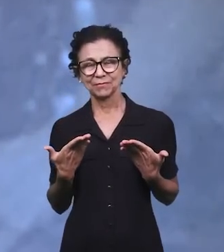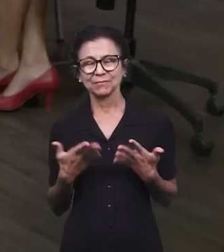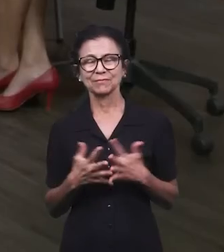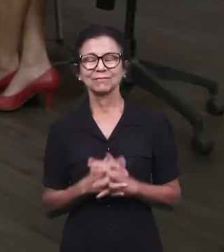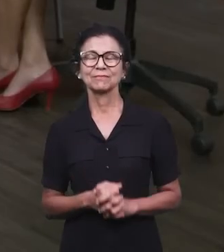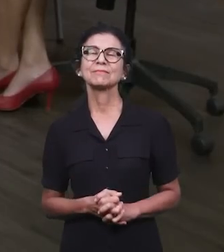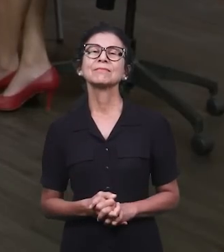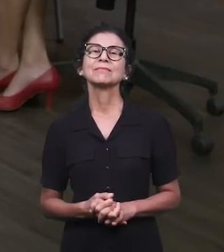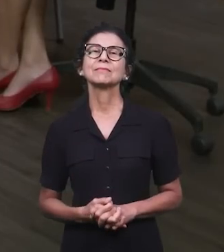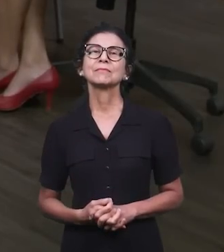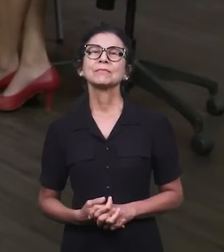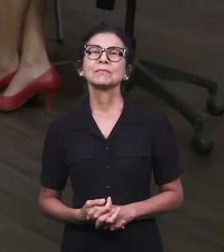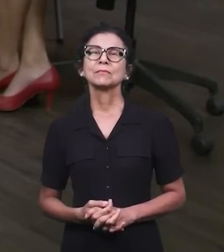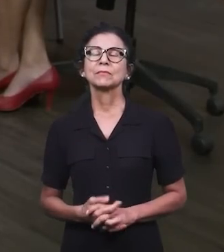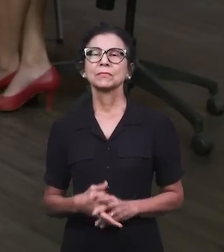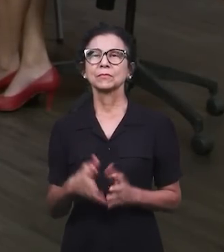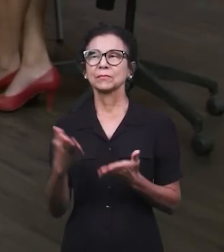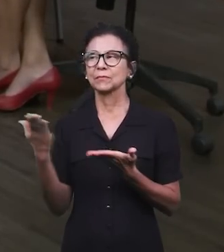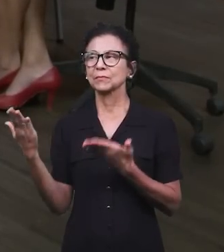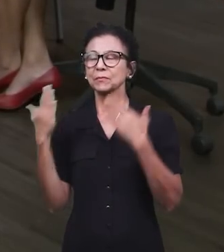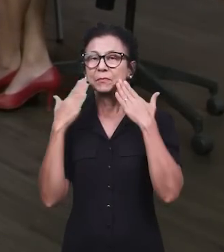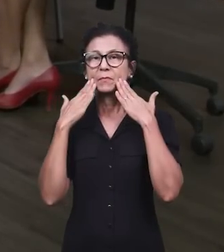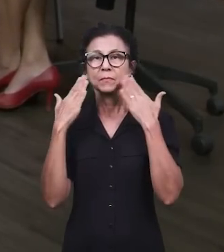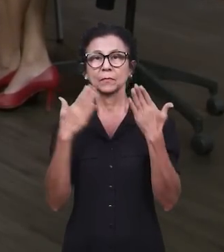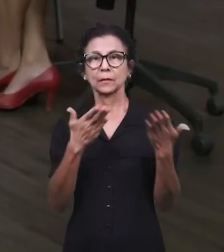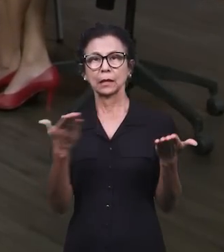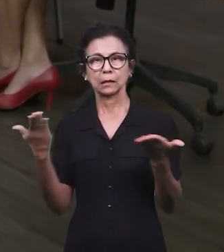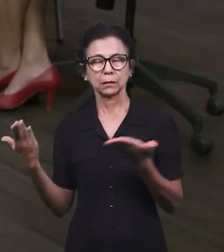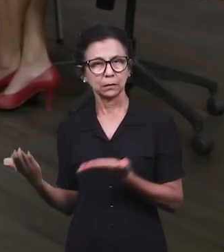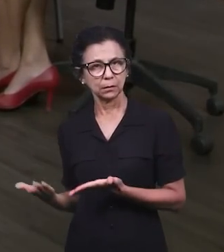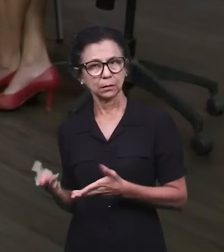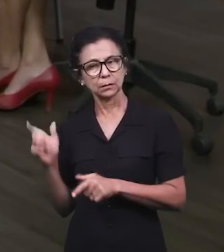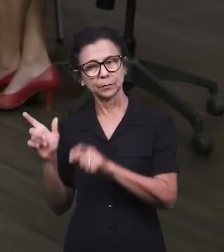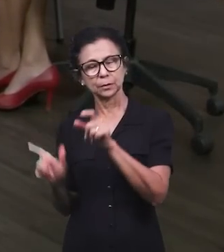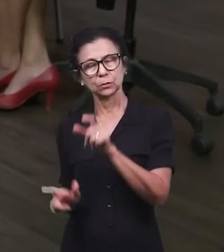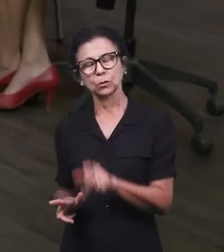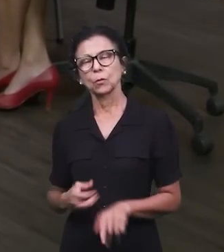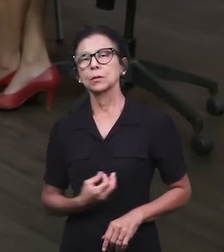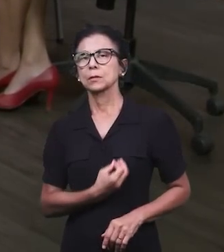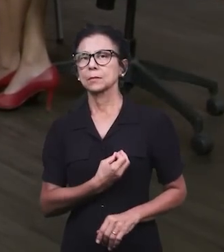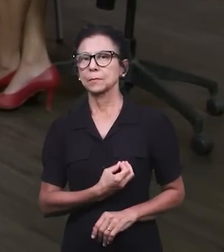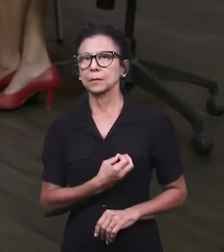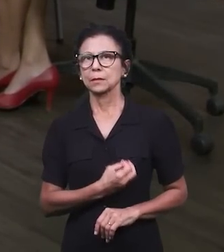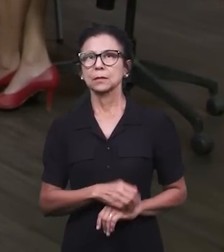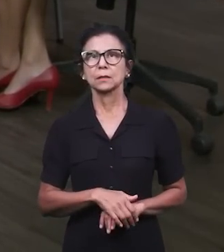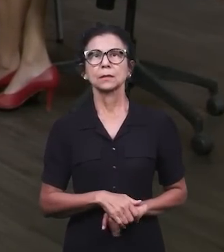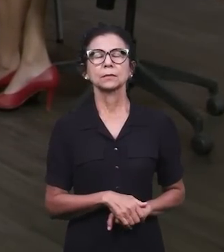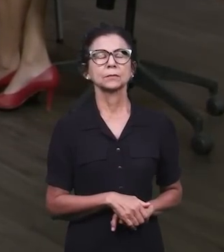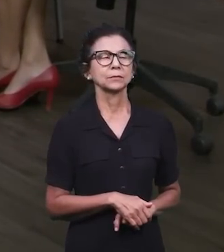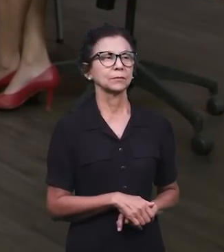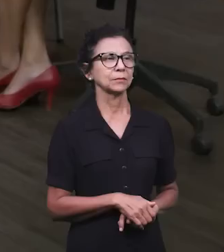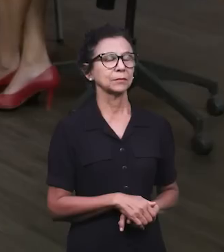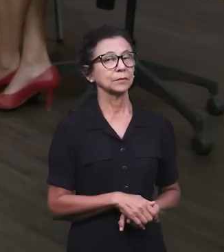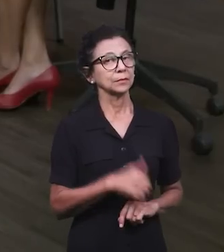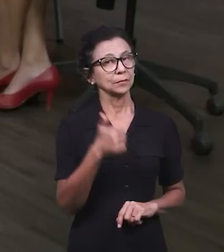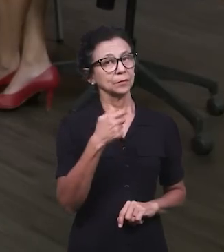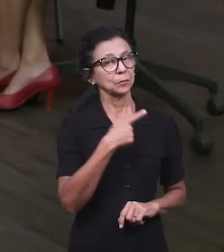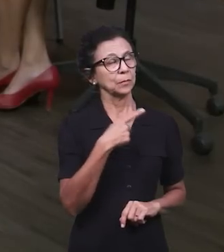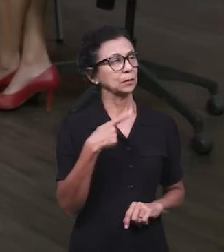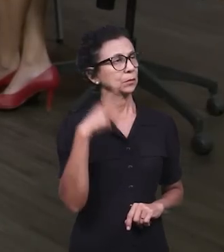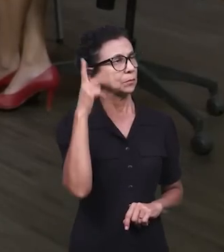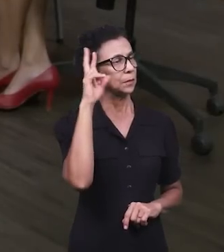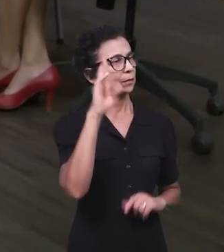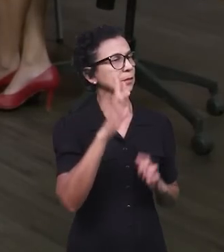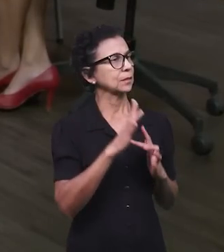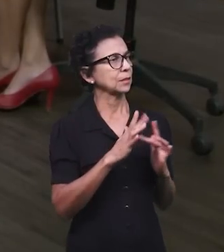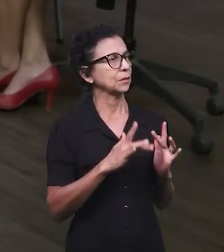Mocidade. E agora você vê aqueles que estamos aqui no estúdio, que estamos presentes, participando do estúdio. Eu vou começar cumprimentando o pastor Marcelo Ferreira. Marcelo, paz do